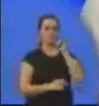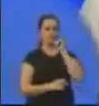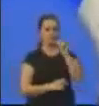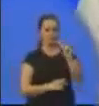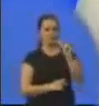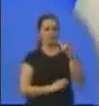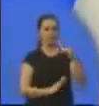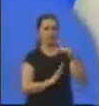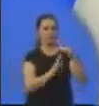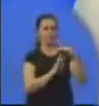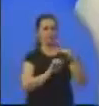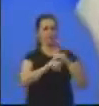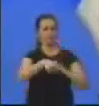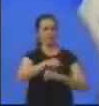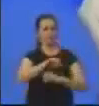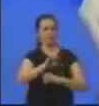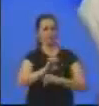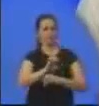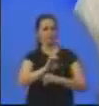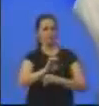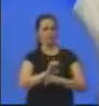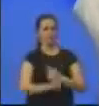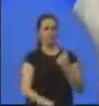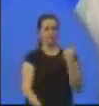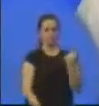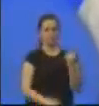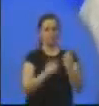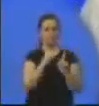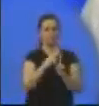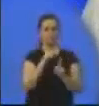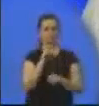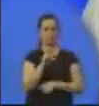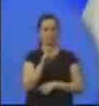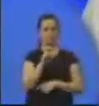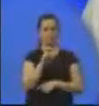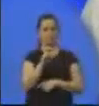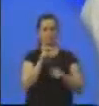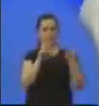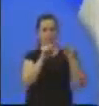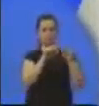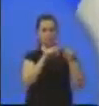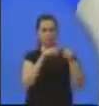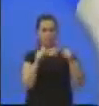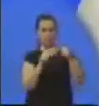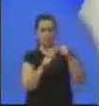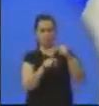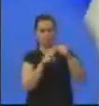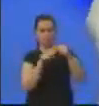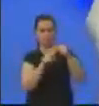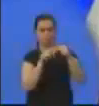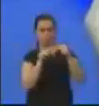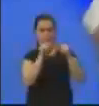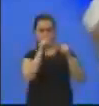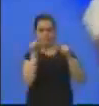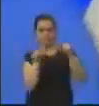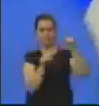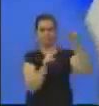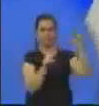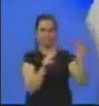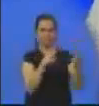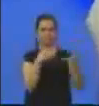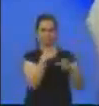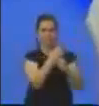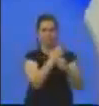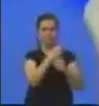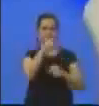o limite de 1 mais 5 sobre x, com tudo